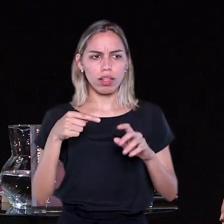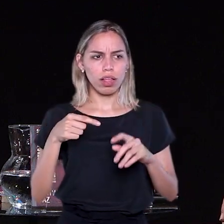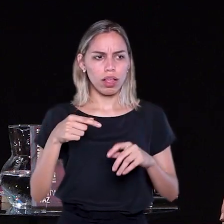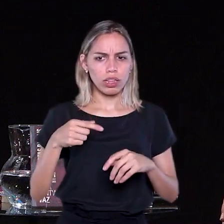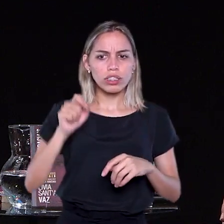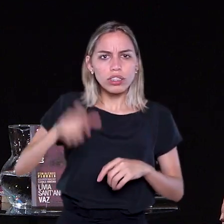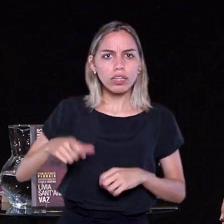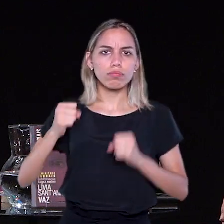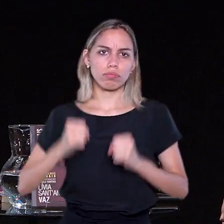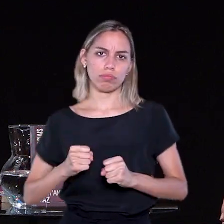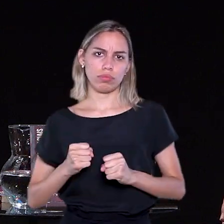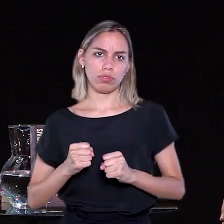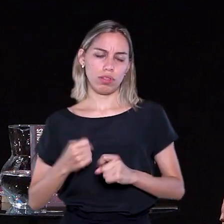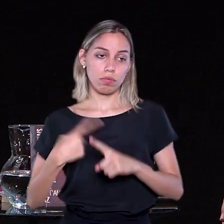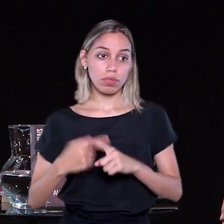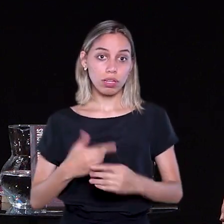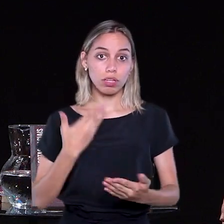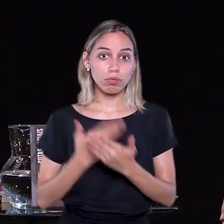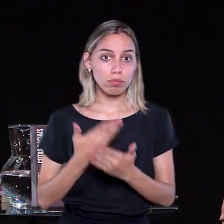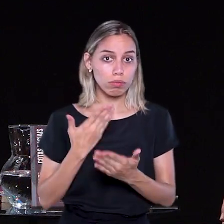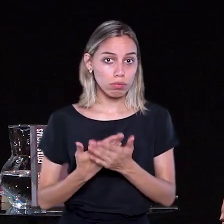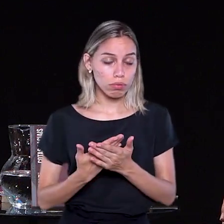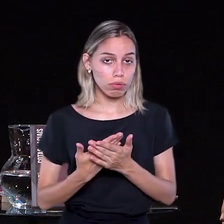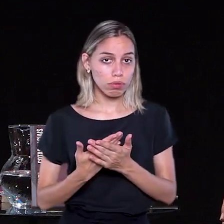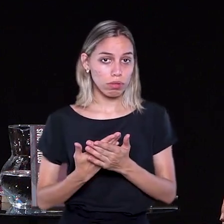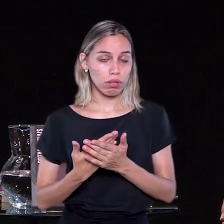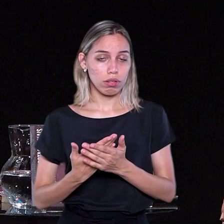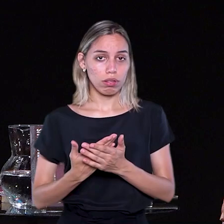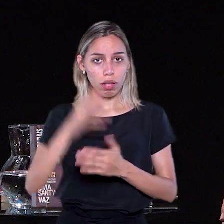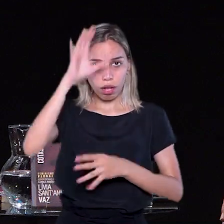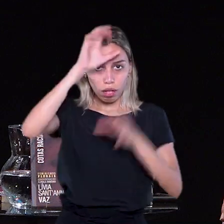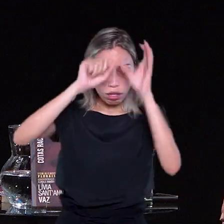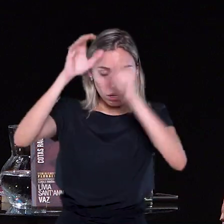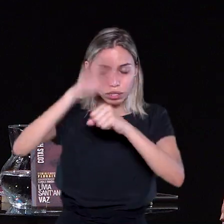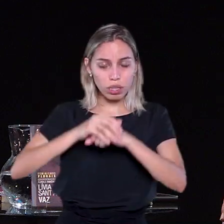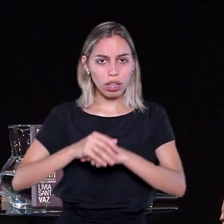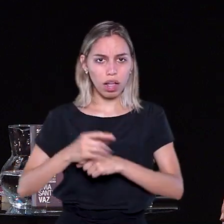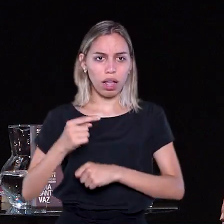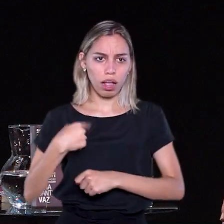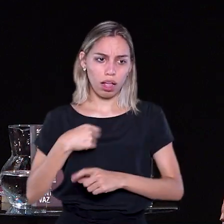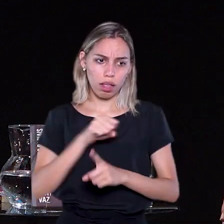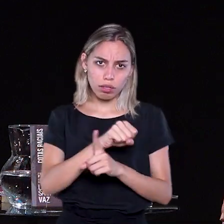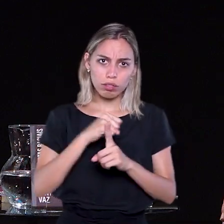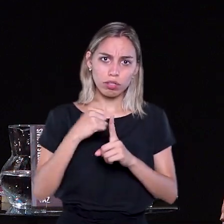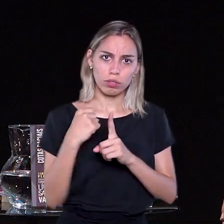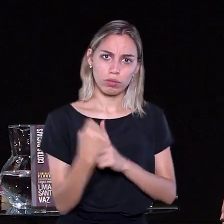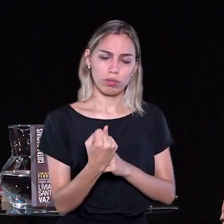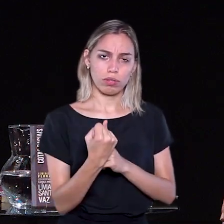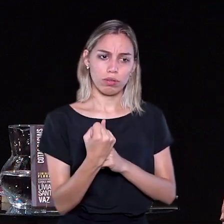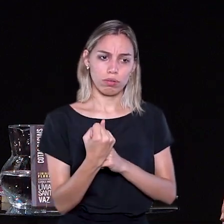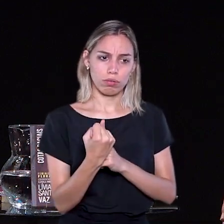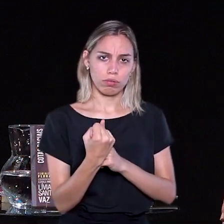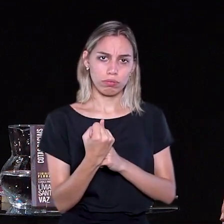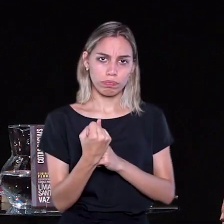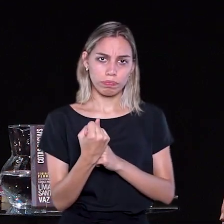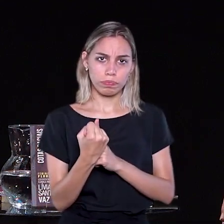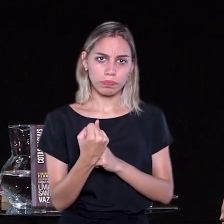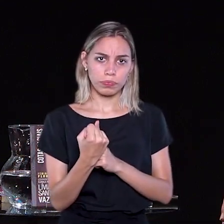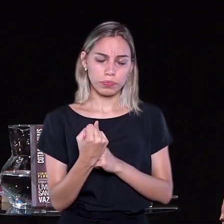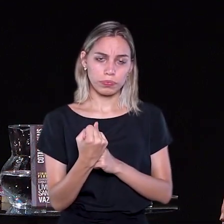Porque, afinal de contas, a educação é um instrumento fundamental de mobilidade social, para a ascensão